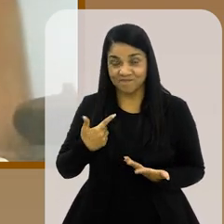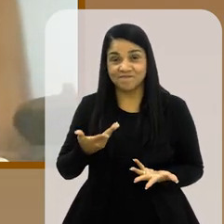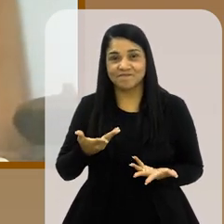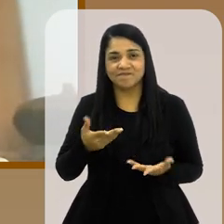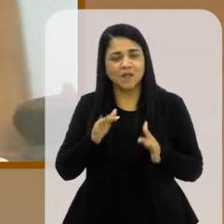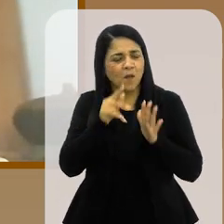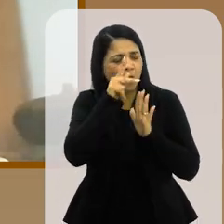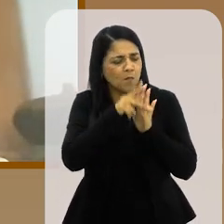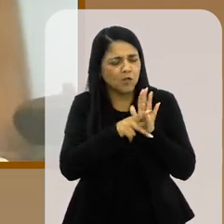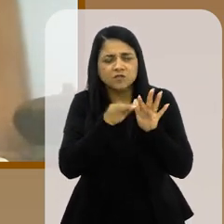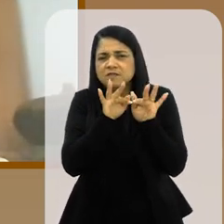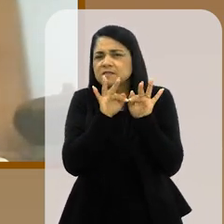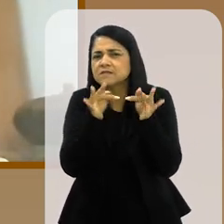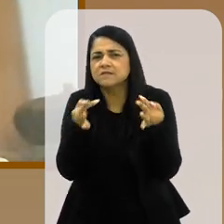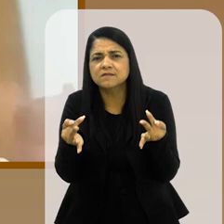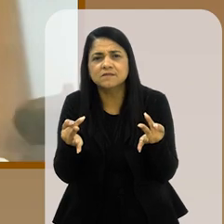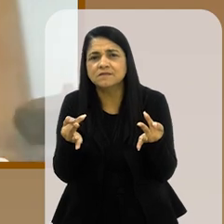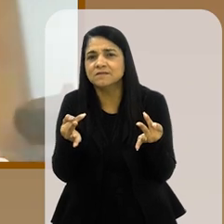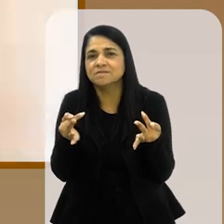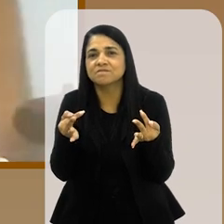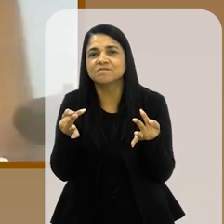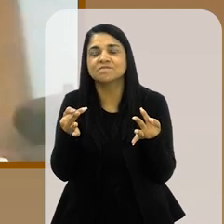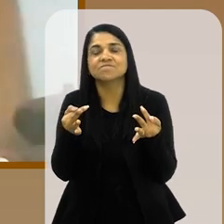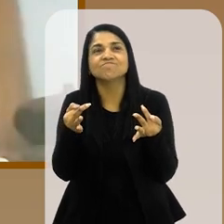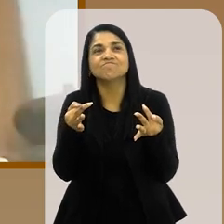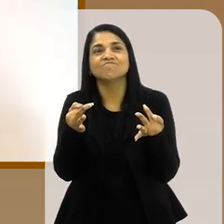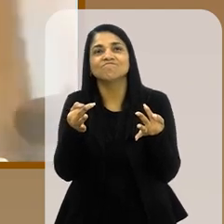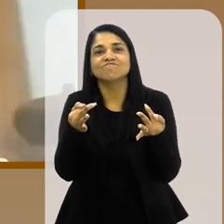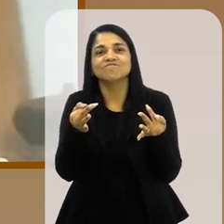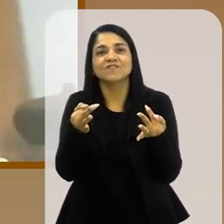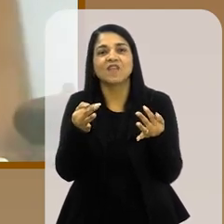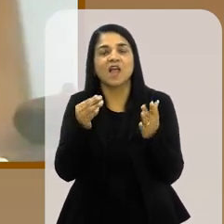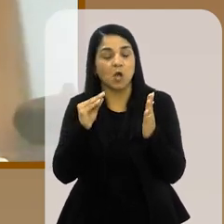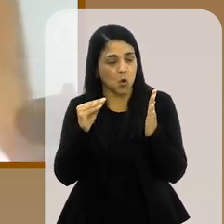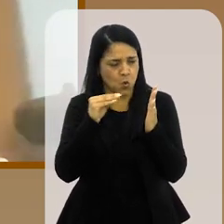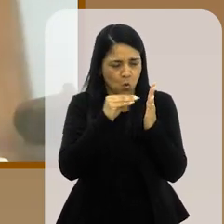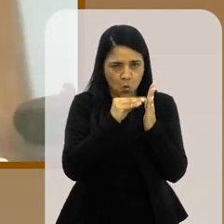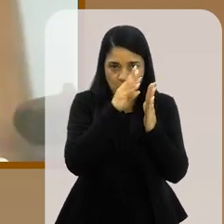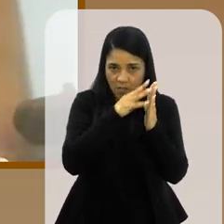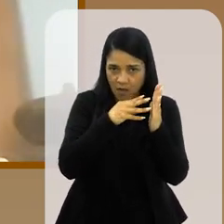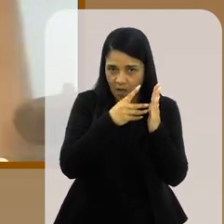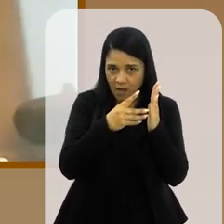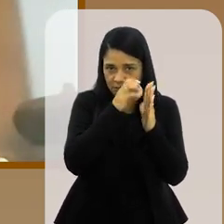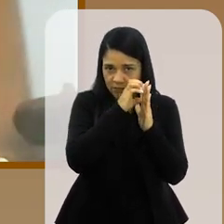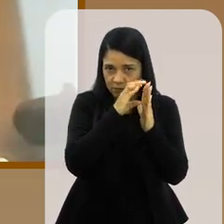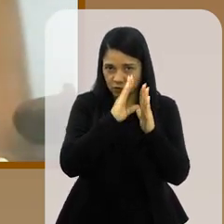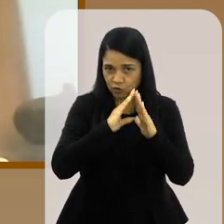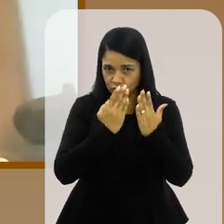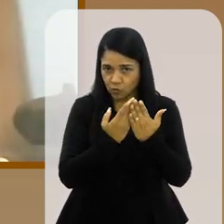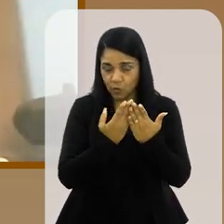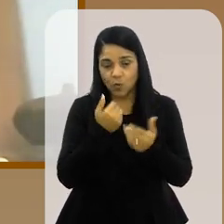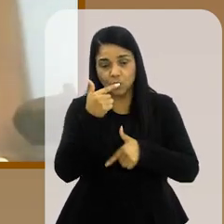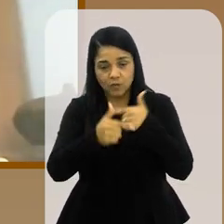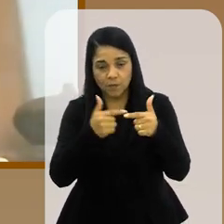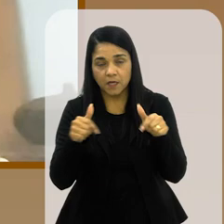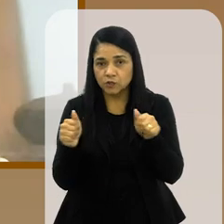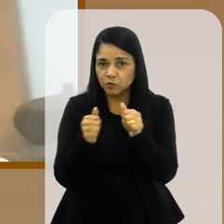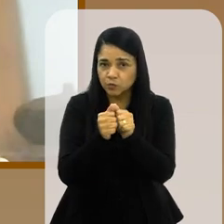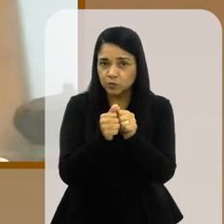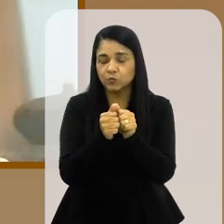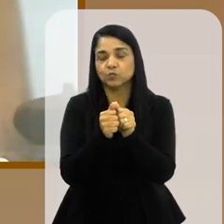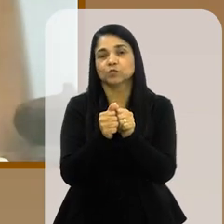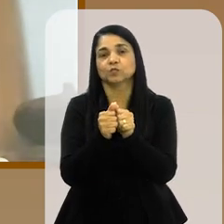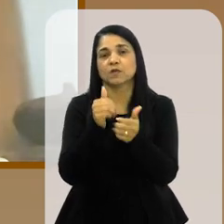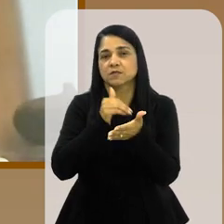projeto é simples, o meu projeto. Aí eu cheguei, ela botou na grade, e aí eu trabalhei com a secretaria durante